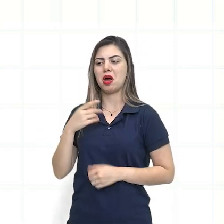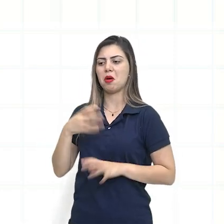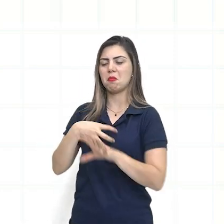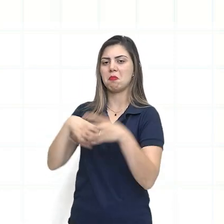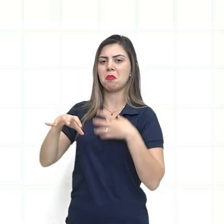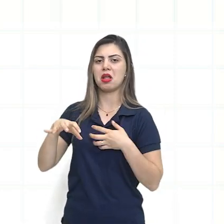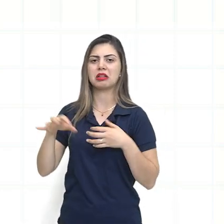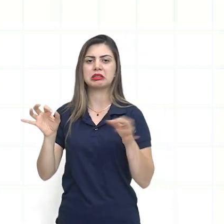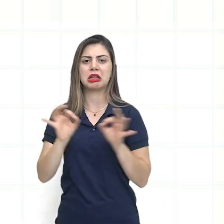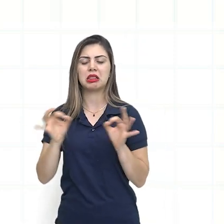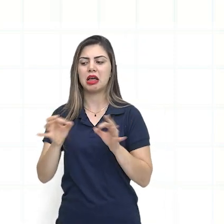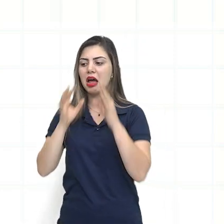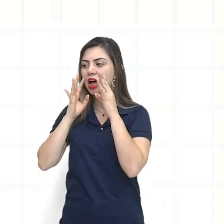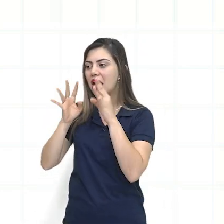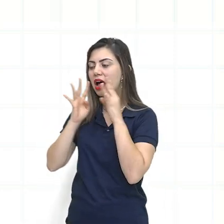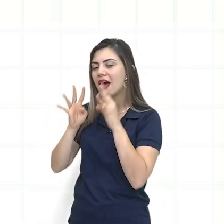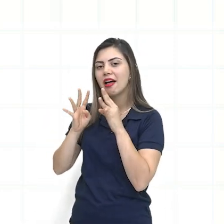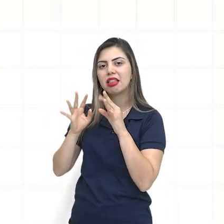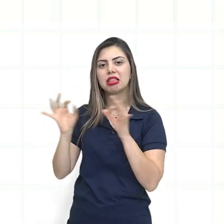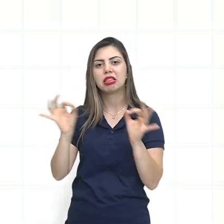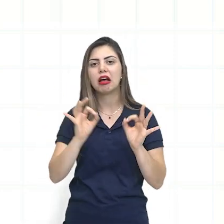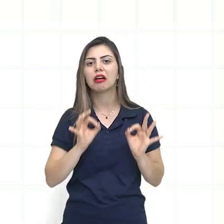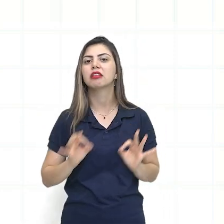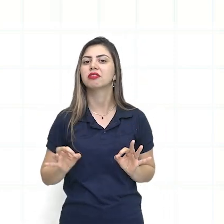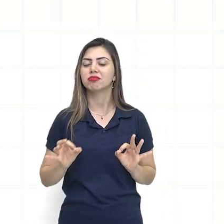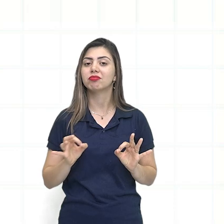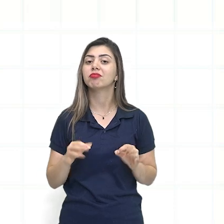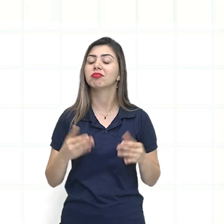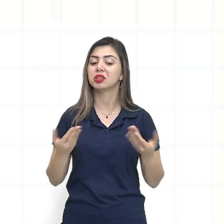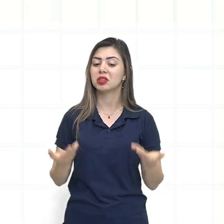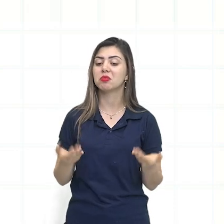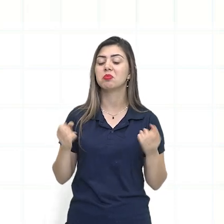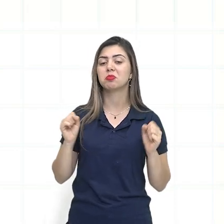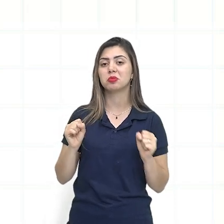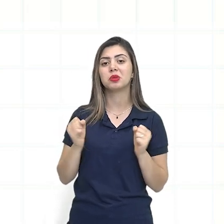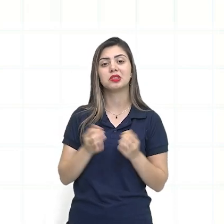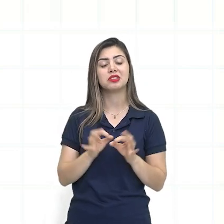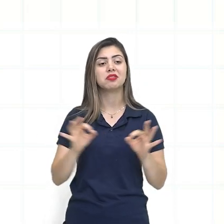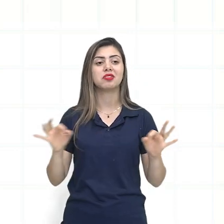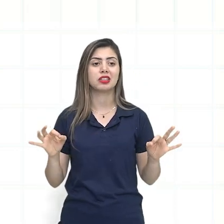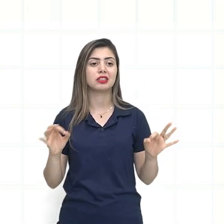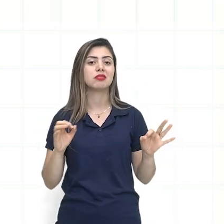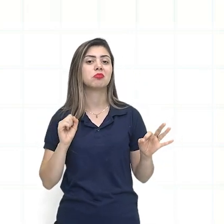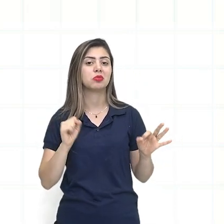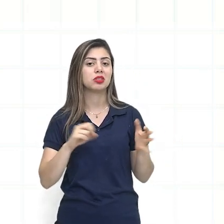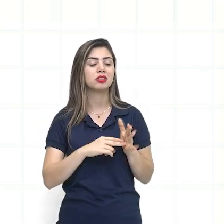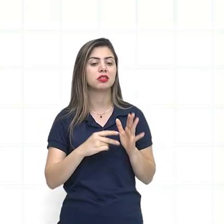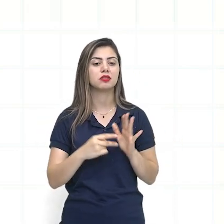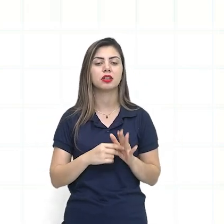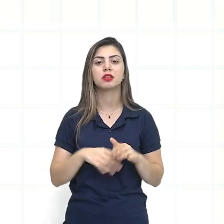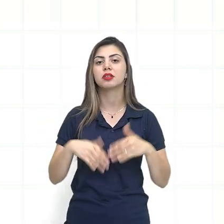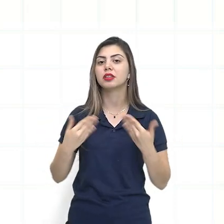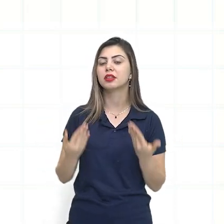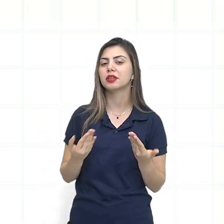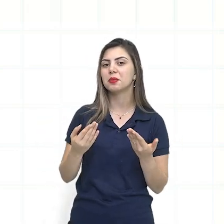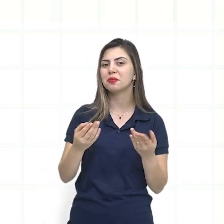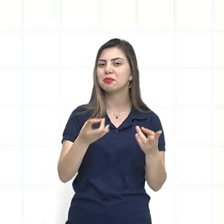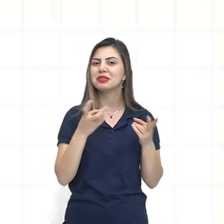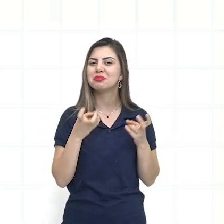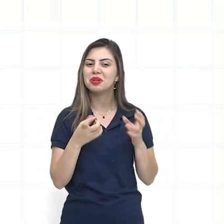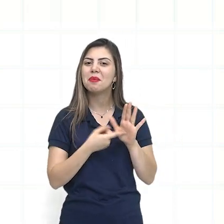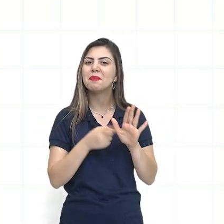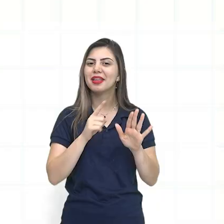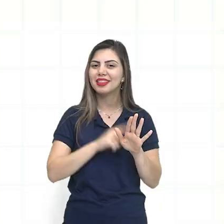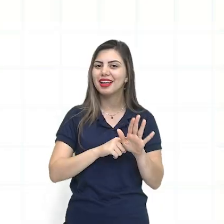sentimentos, que não se importa com o outro, né? Então, podemos perceber que a metáfora é feita